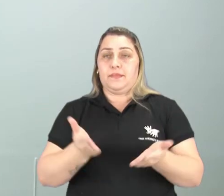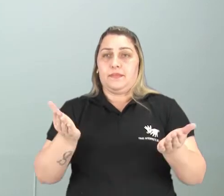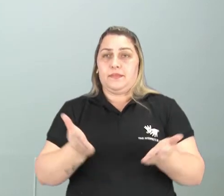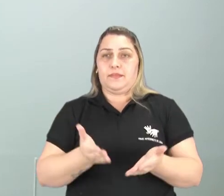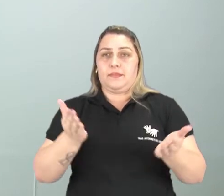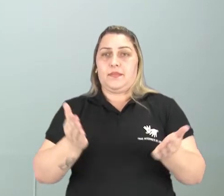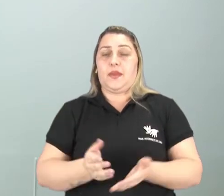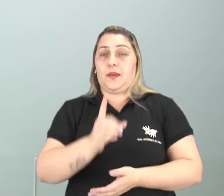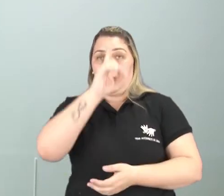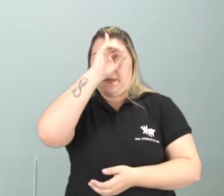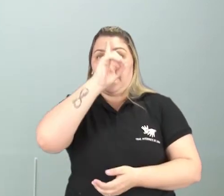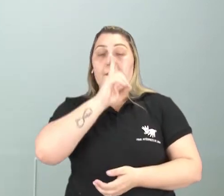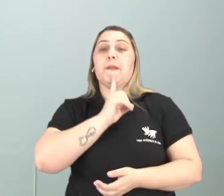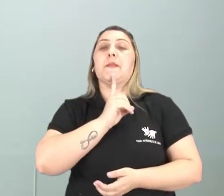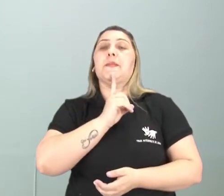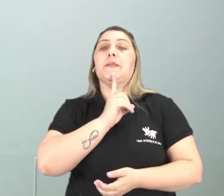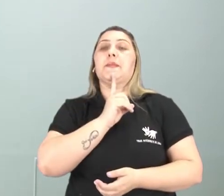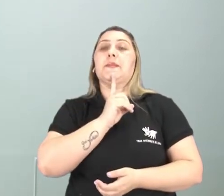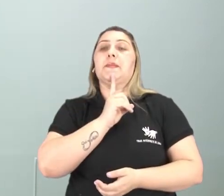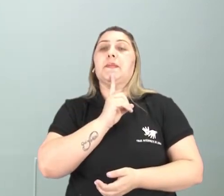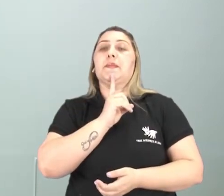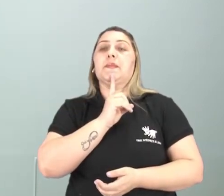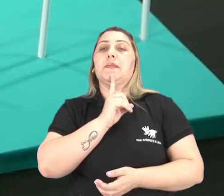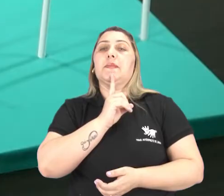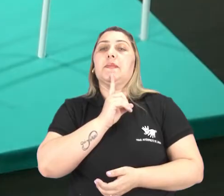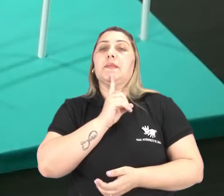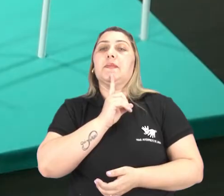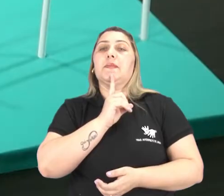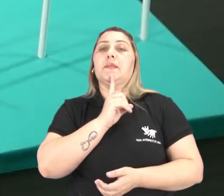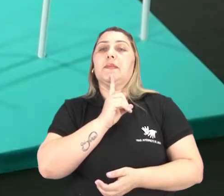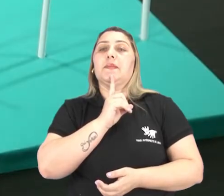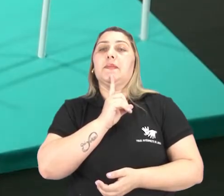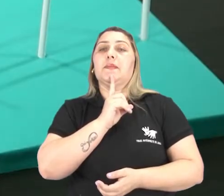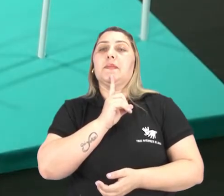cor amarelo